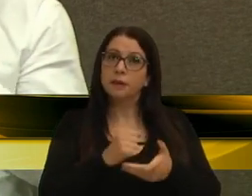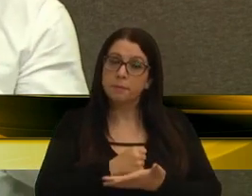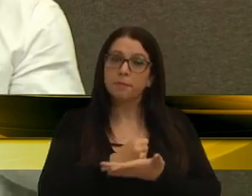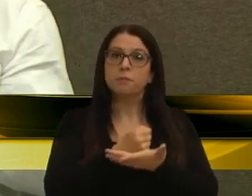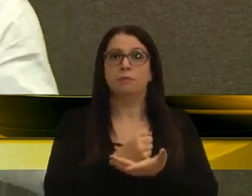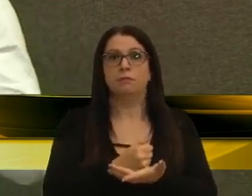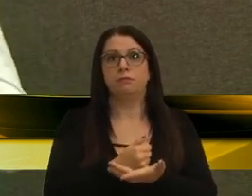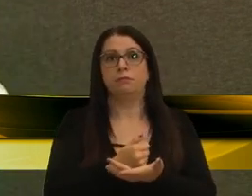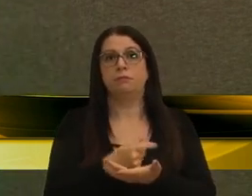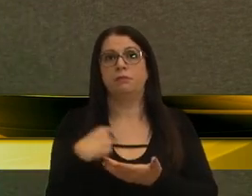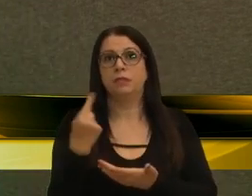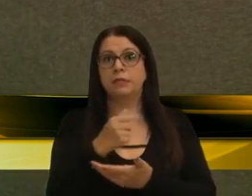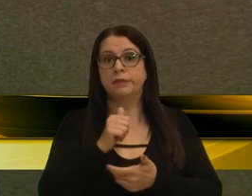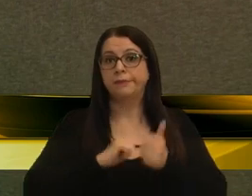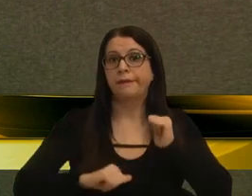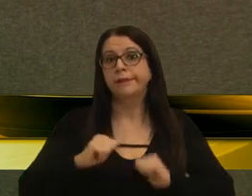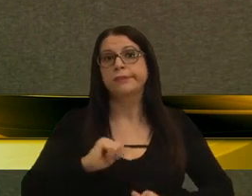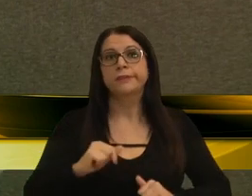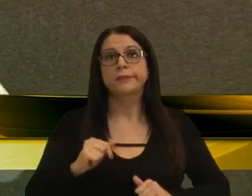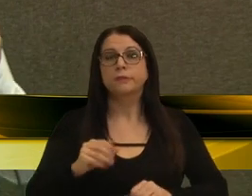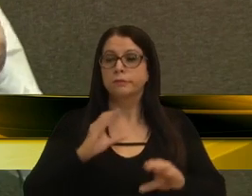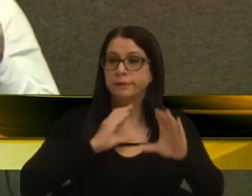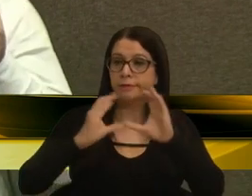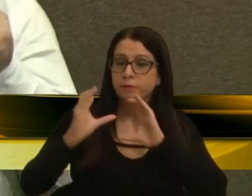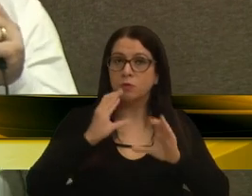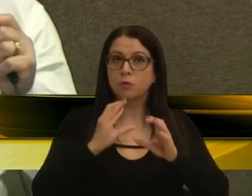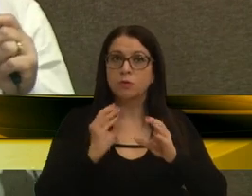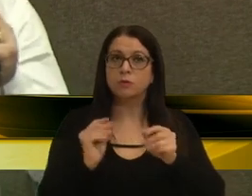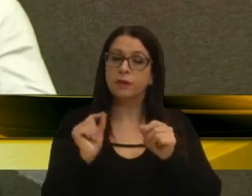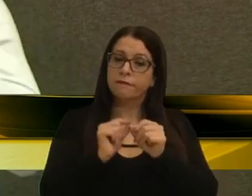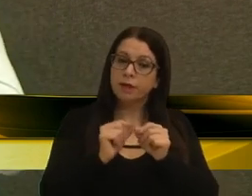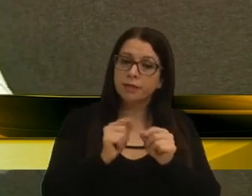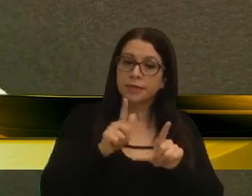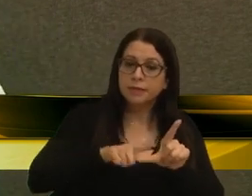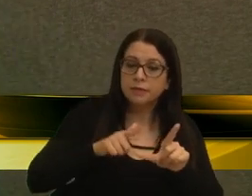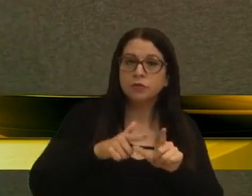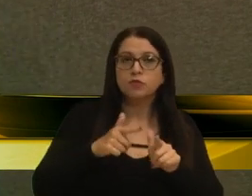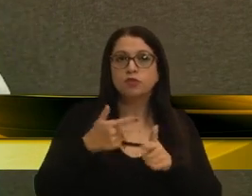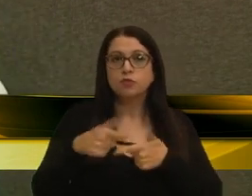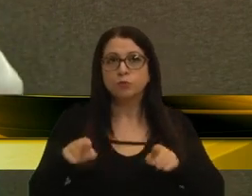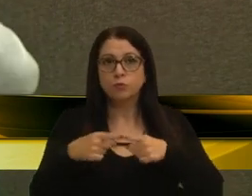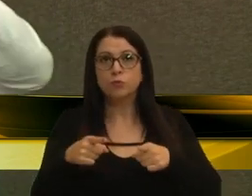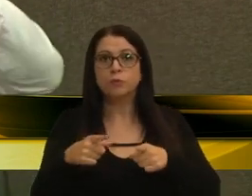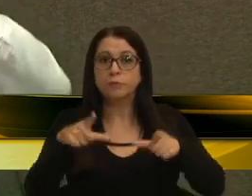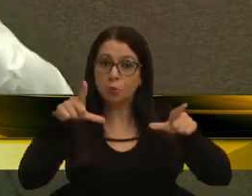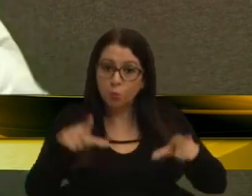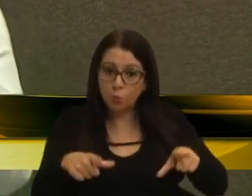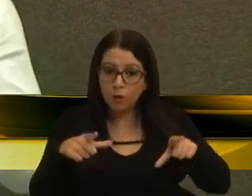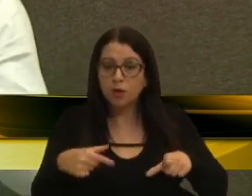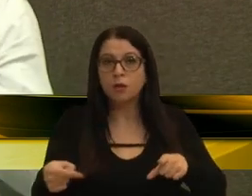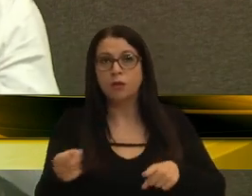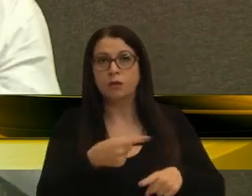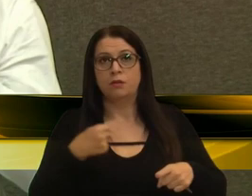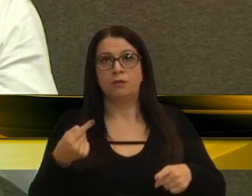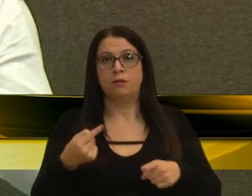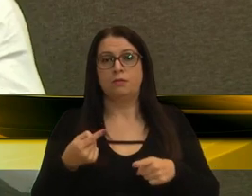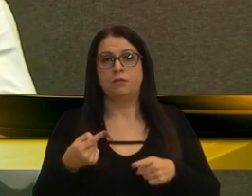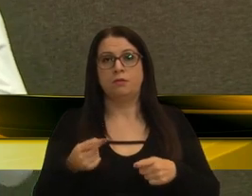esses artistas os cantores compositores locais para que eles tenham um local